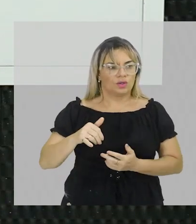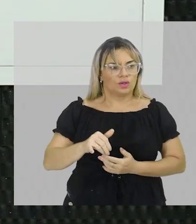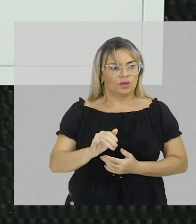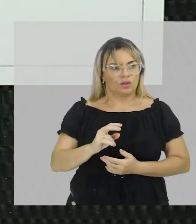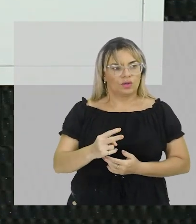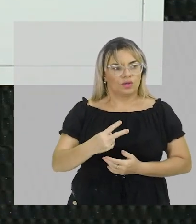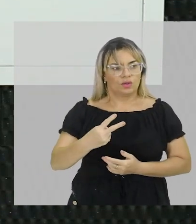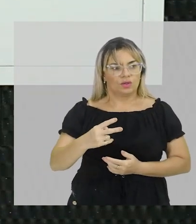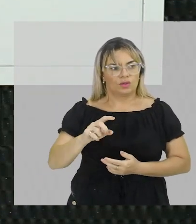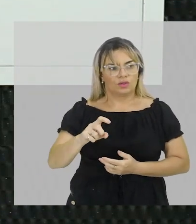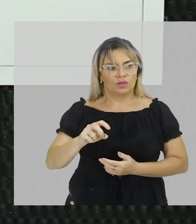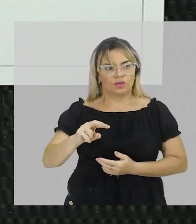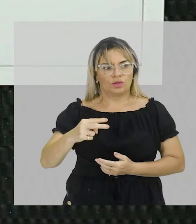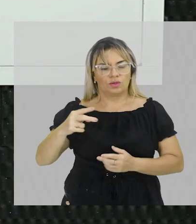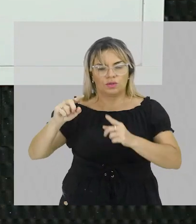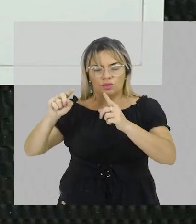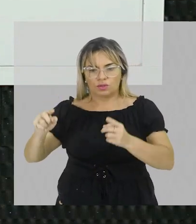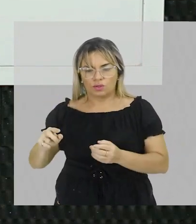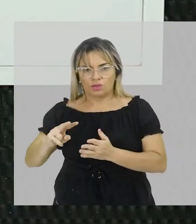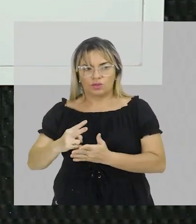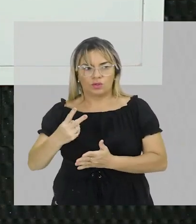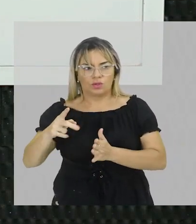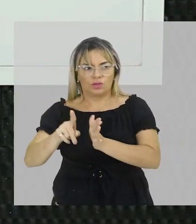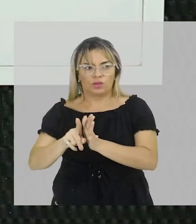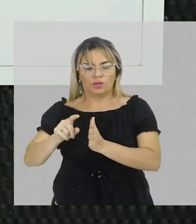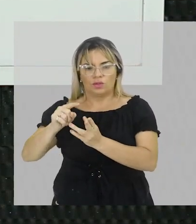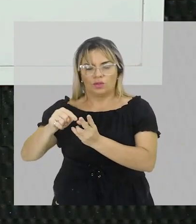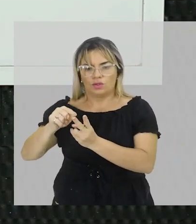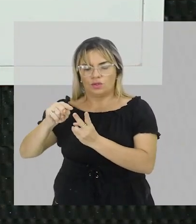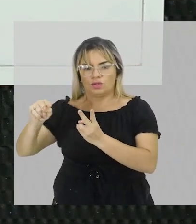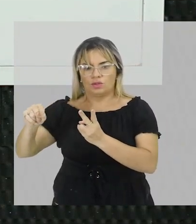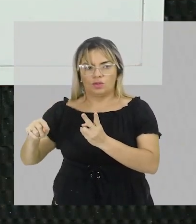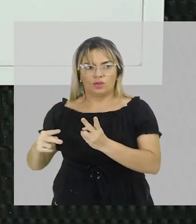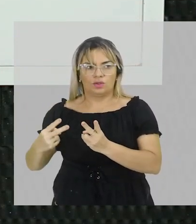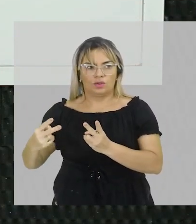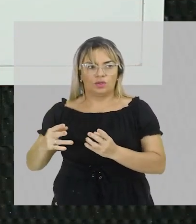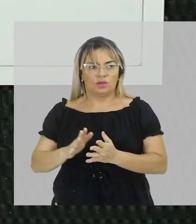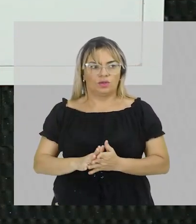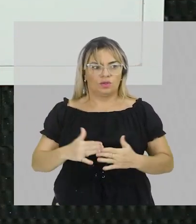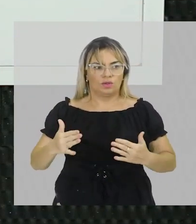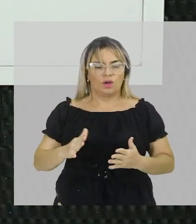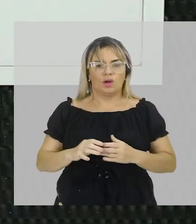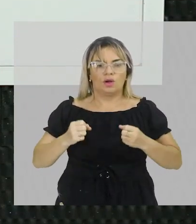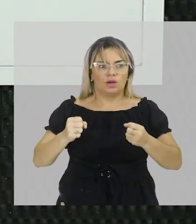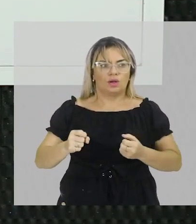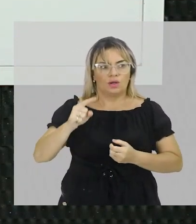a que multiplica 2 menos raiz de 2, tu pode dizer que esse cara aqui é igual a esse, ó.